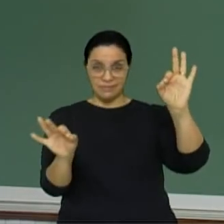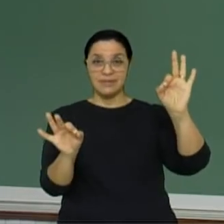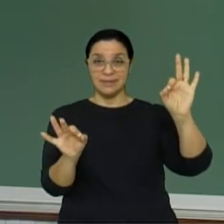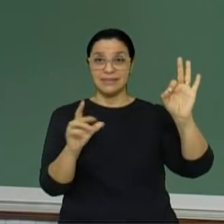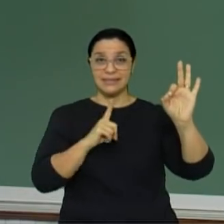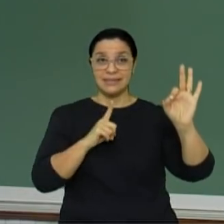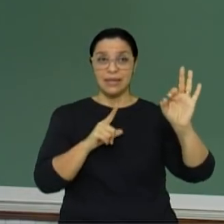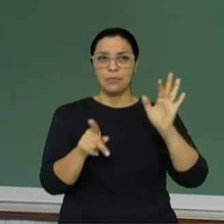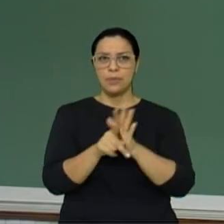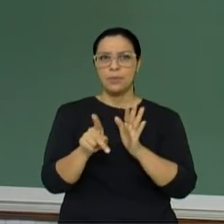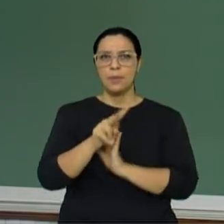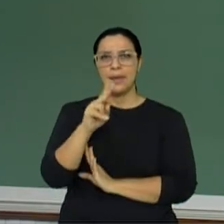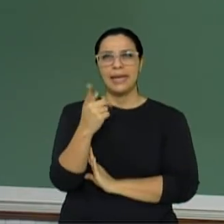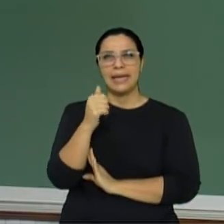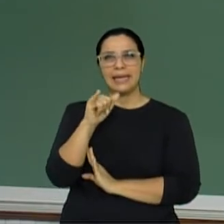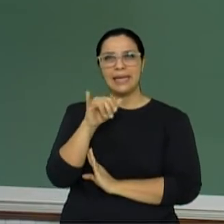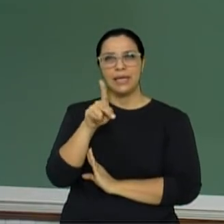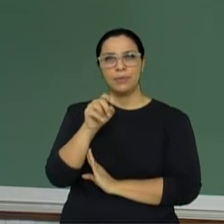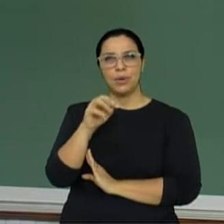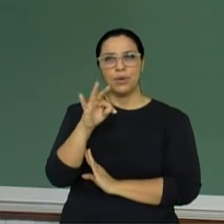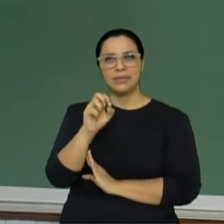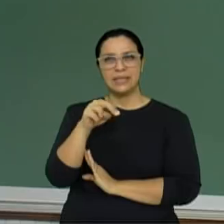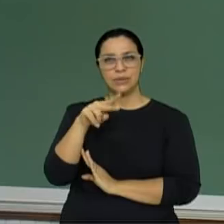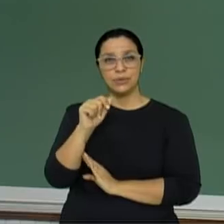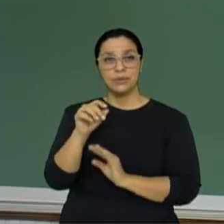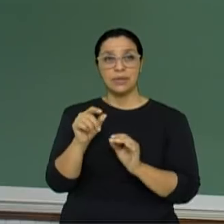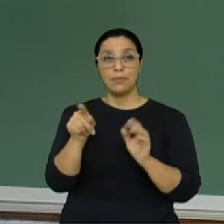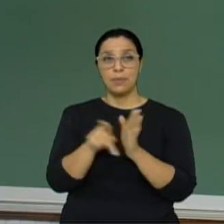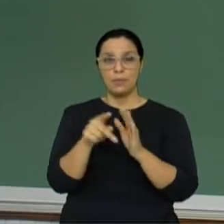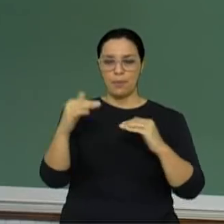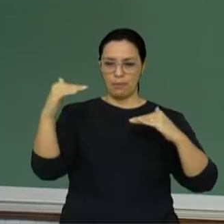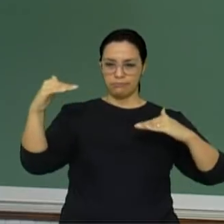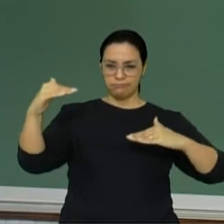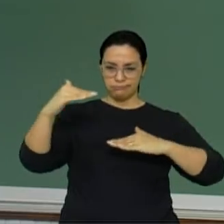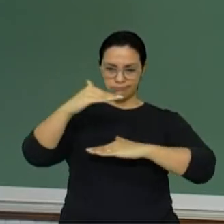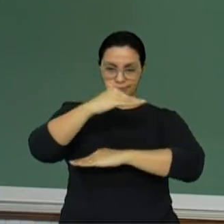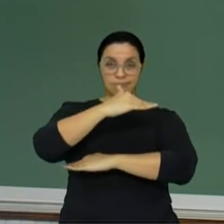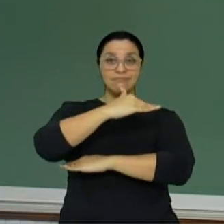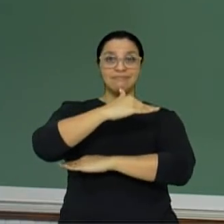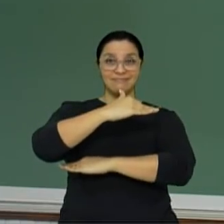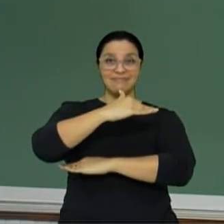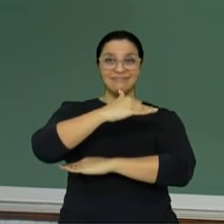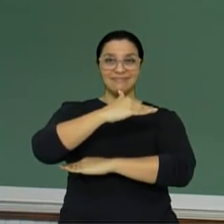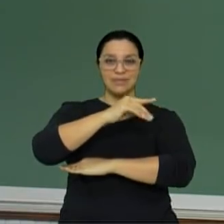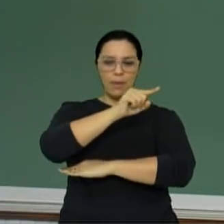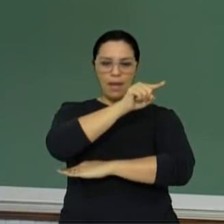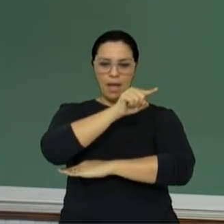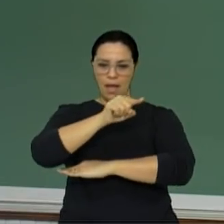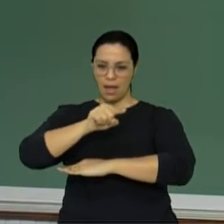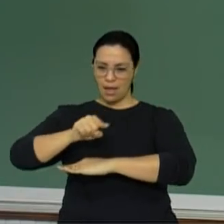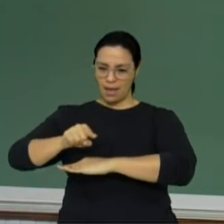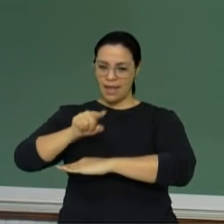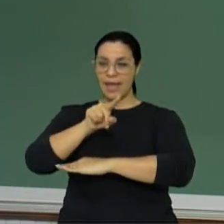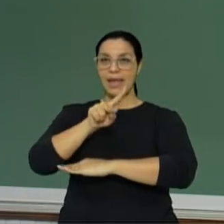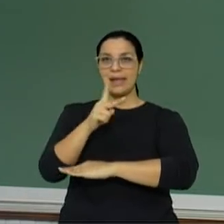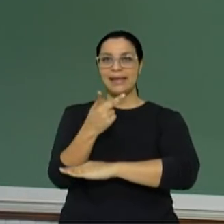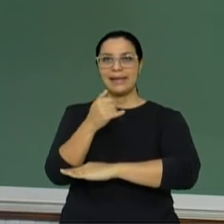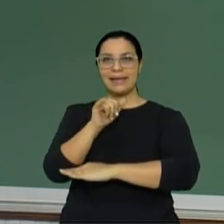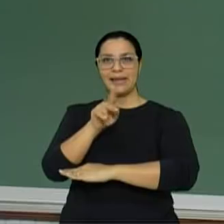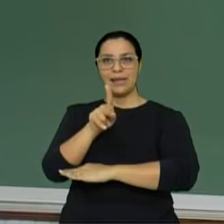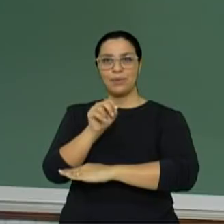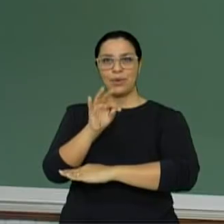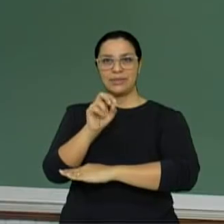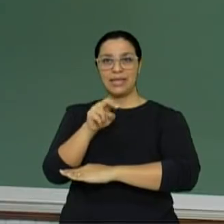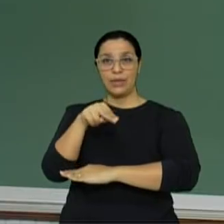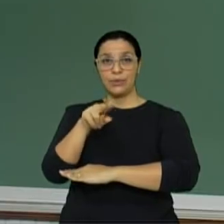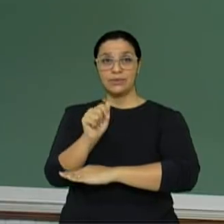né? Por que estou chamando de hipotenusa? Porque o meio-fio e a largura da rua aqui, né? Vão formar, com certeza, forma aqui o ângulo de